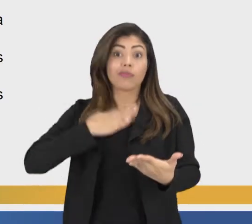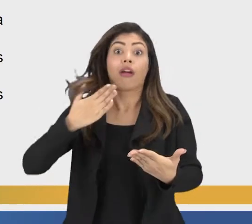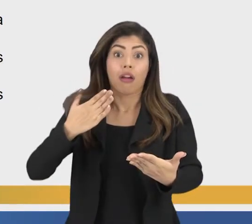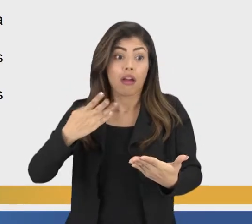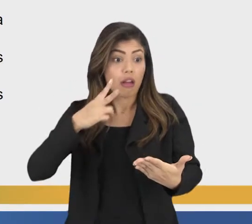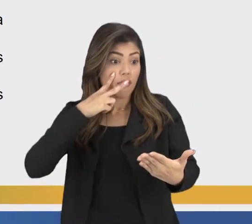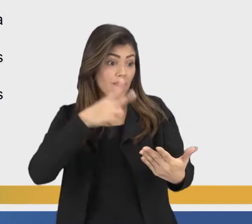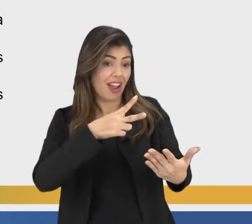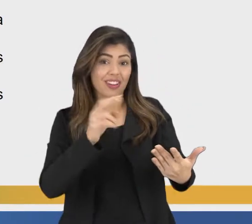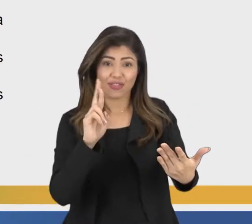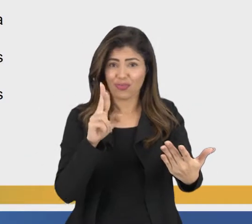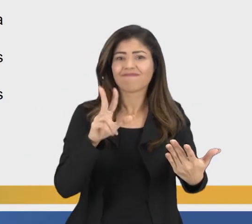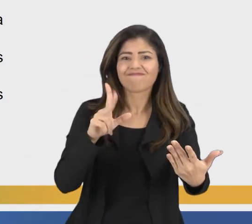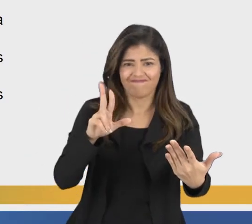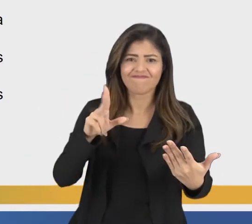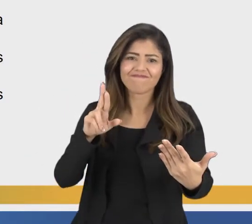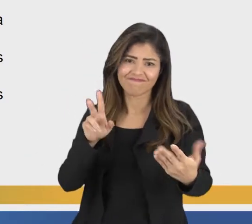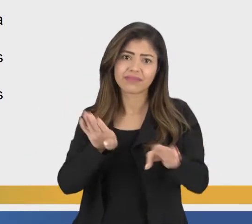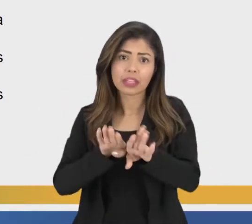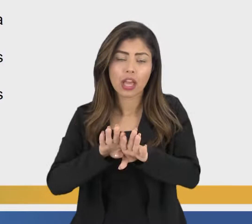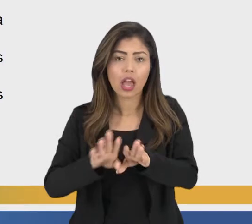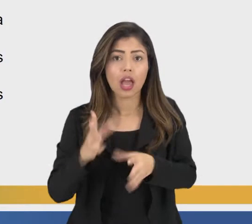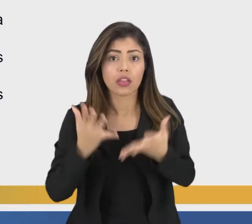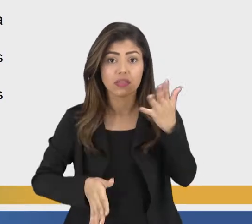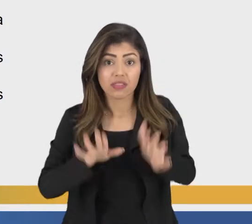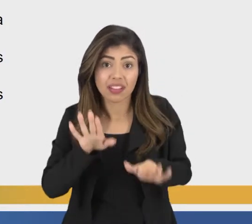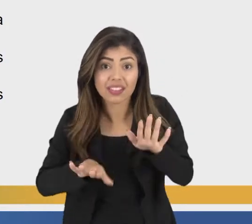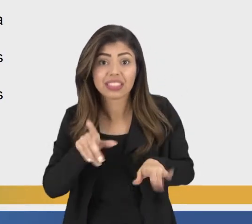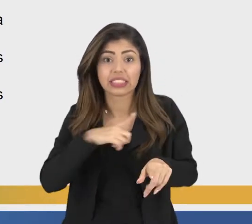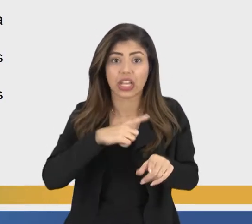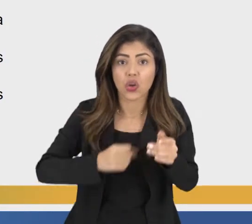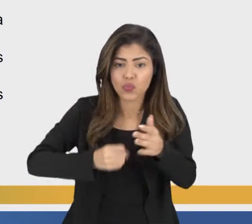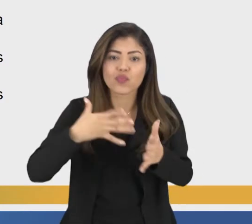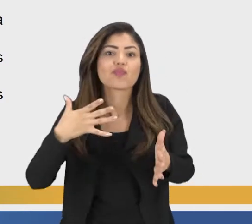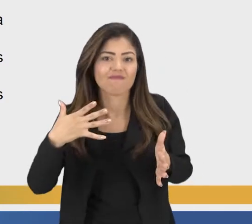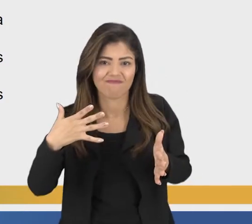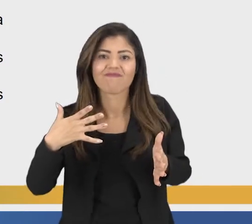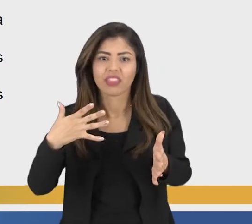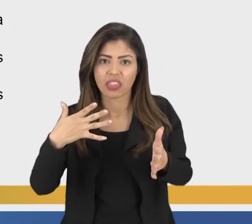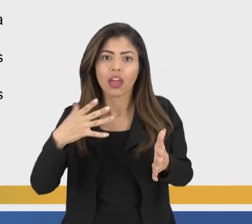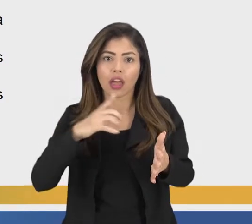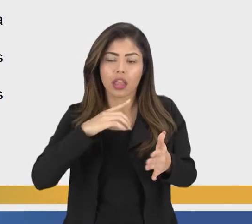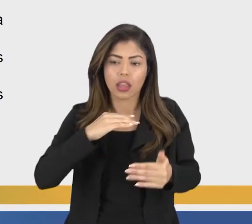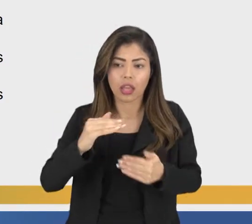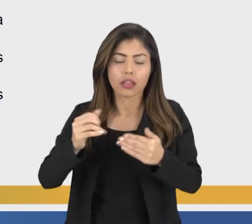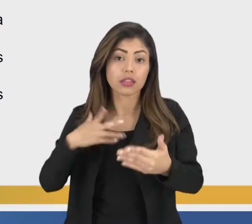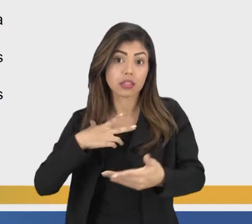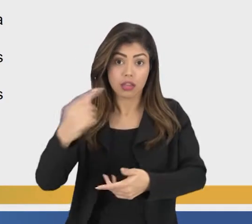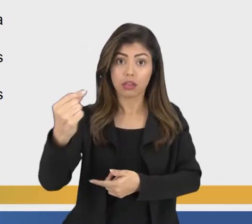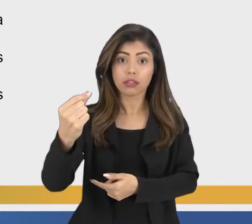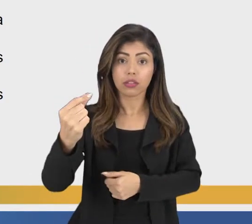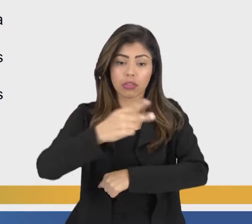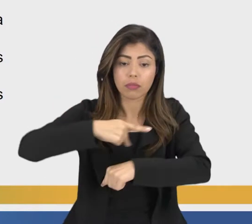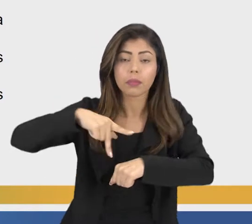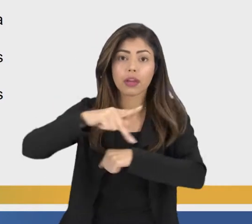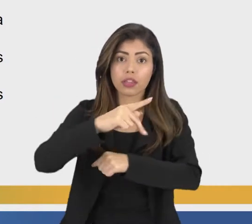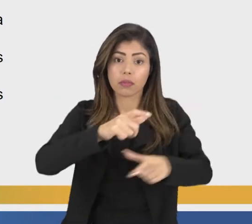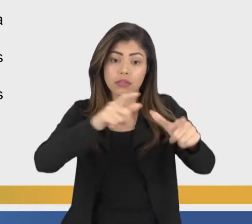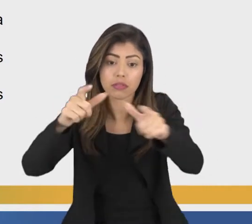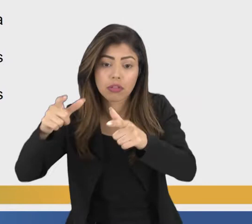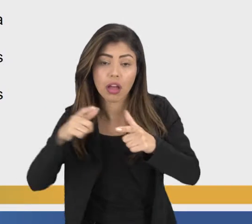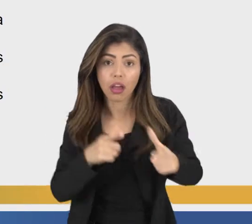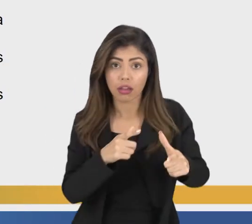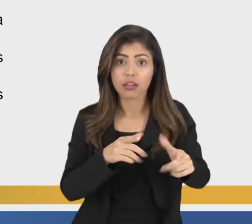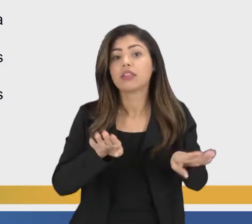de realidade. Porque quer queira, quer não, muitas das vezes elas se deslocam para áreas,